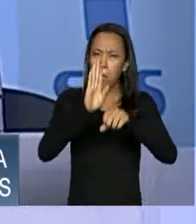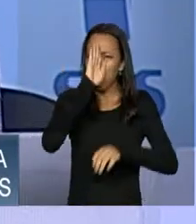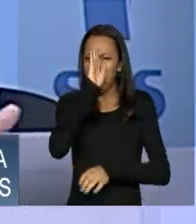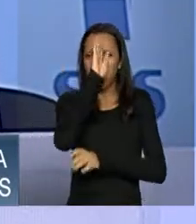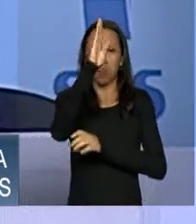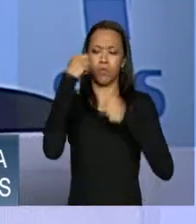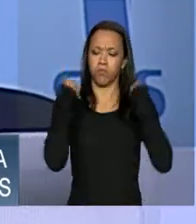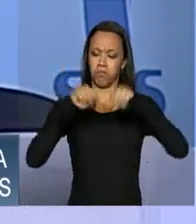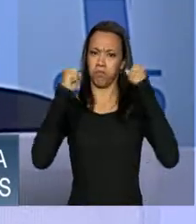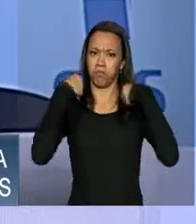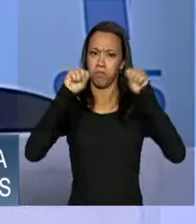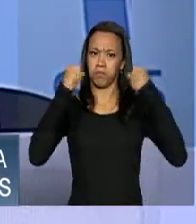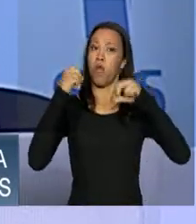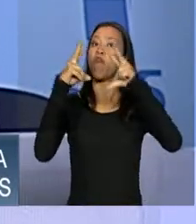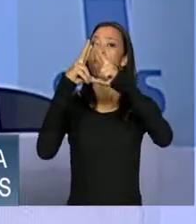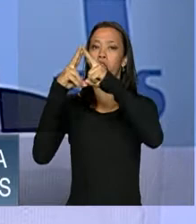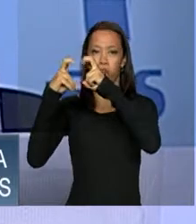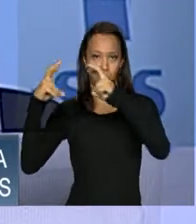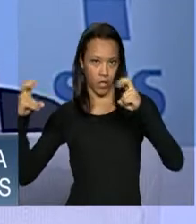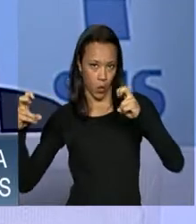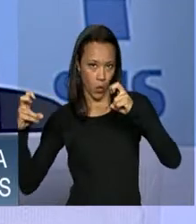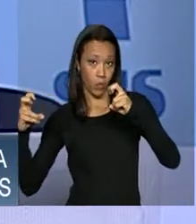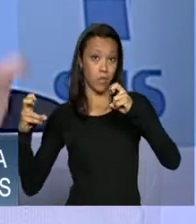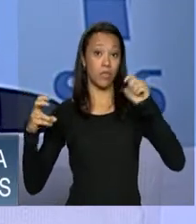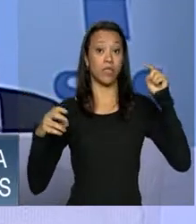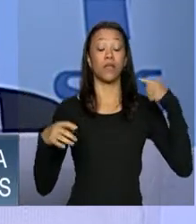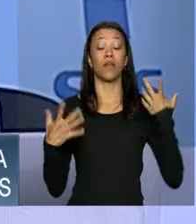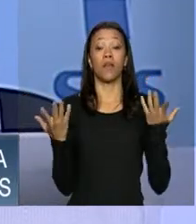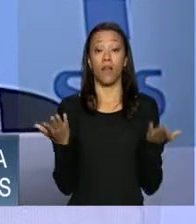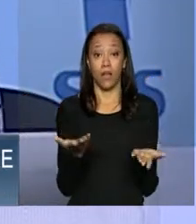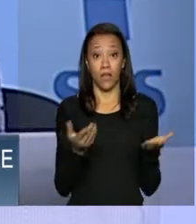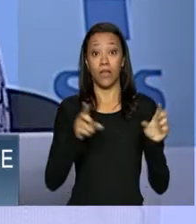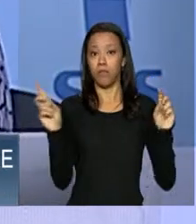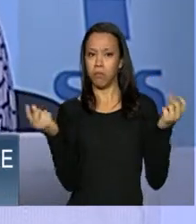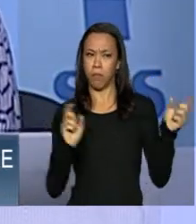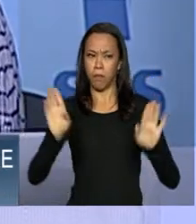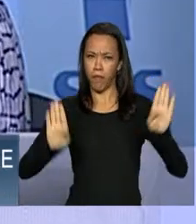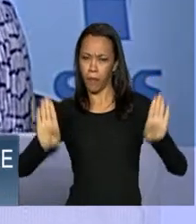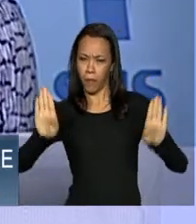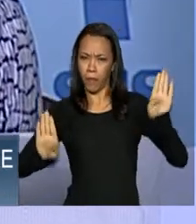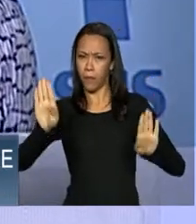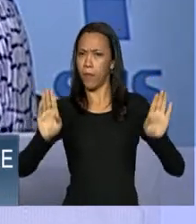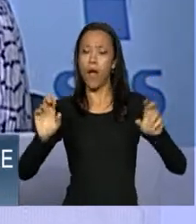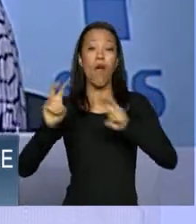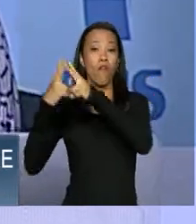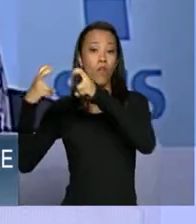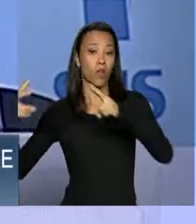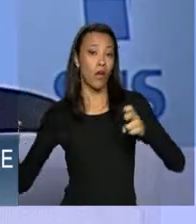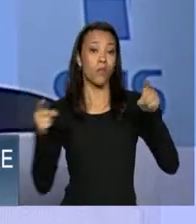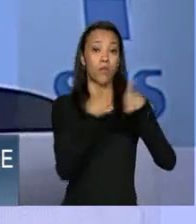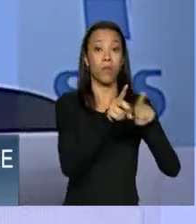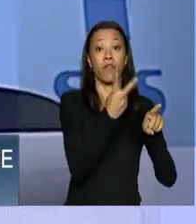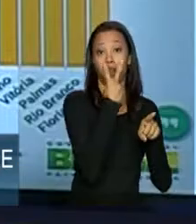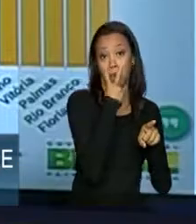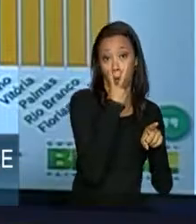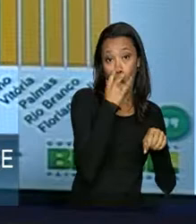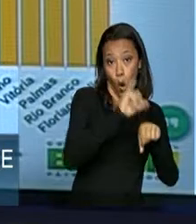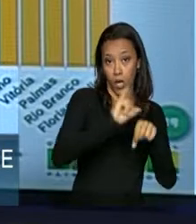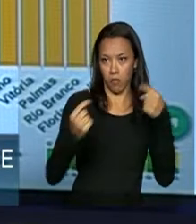disputa aí positiva entre Florianópolis e Vitória. Agora eu acho que Florianópolis nesse ano realmente assumiu a